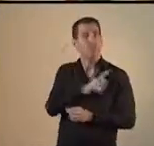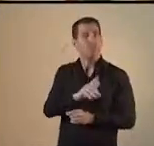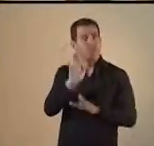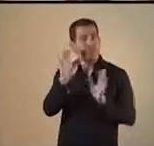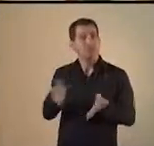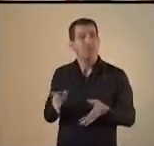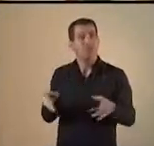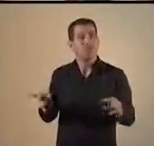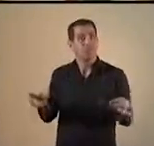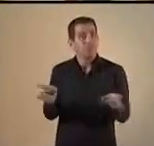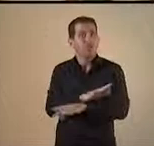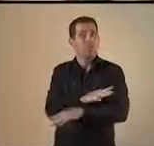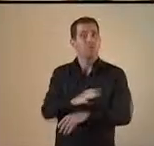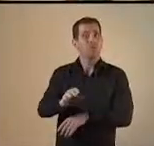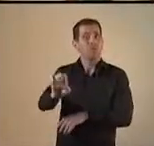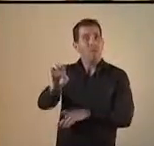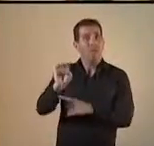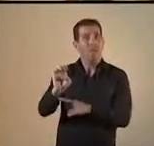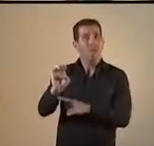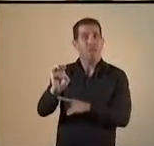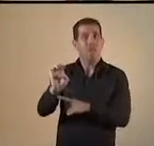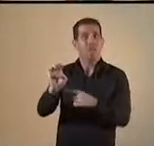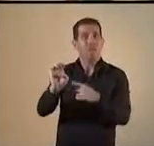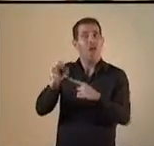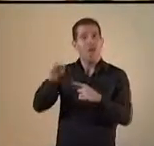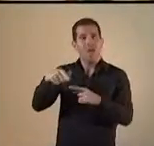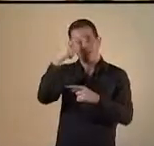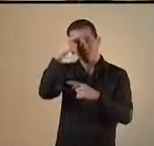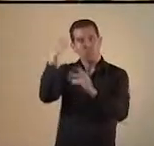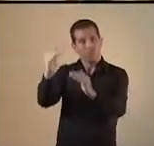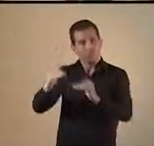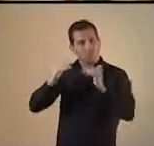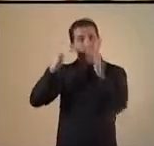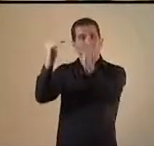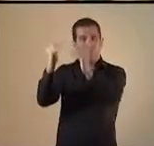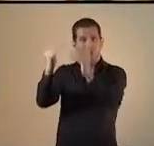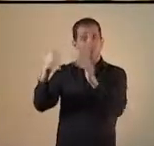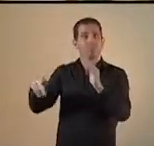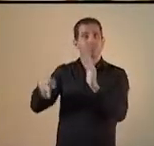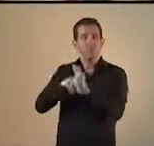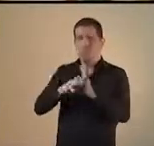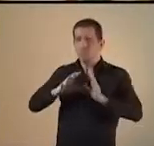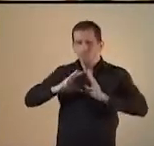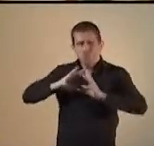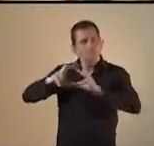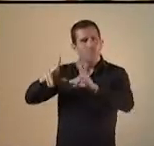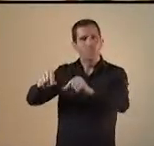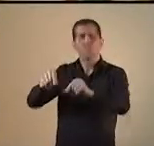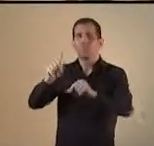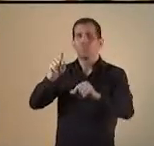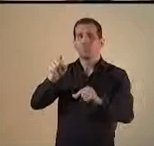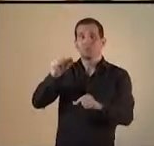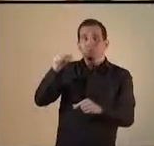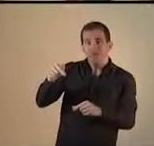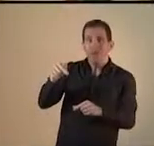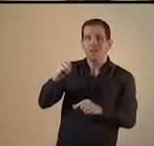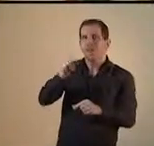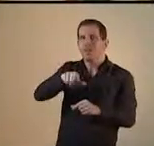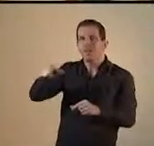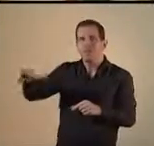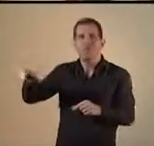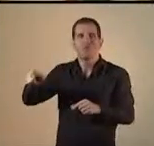considerado o tradutor-intérprete nível E. Nós temos 7 tradutores-intérpretes, todos com ensino